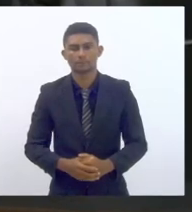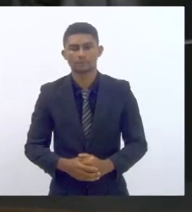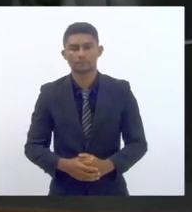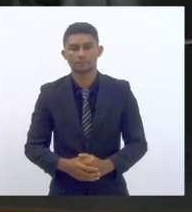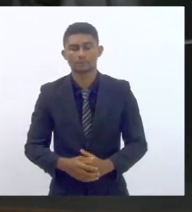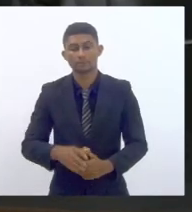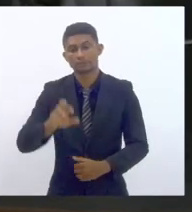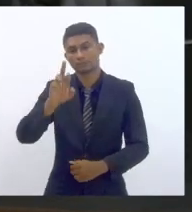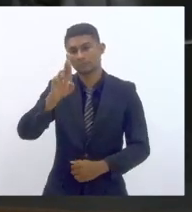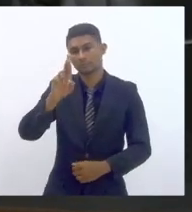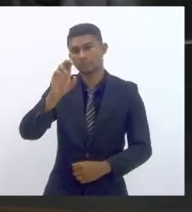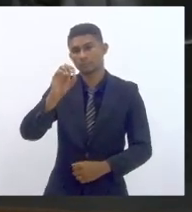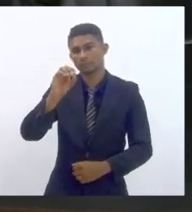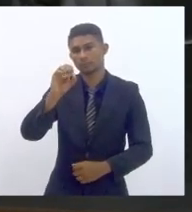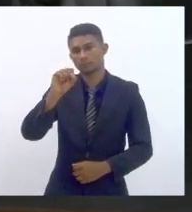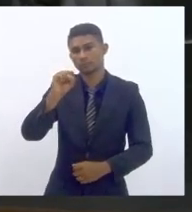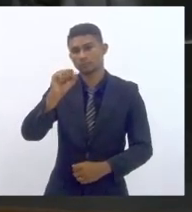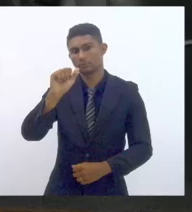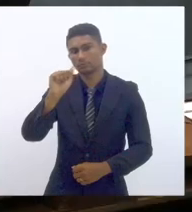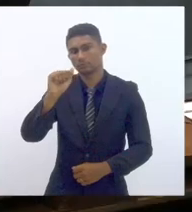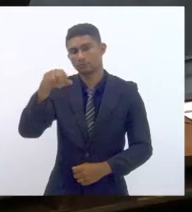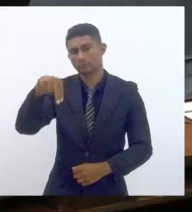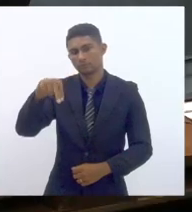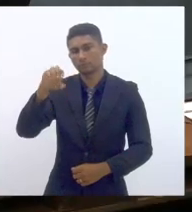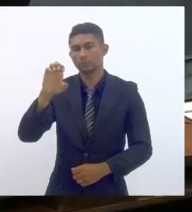Deputada Rosane Félix.